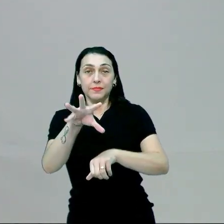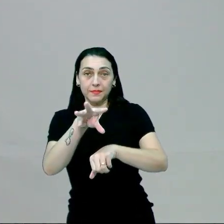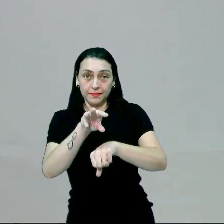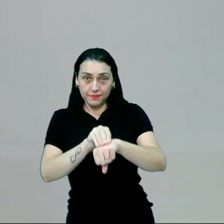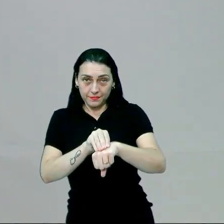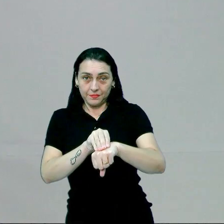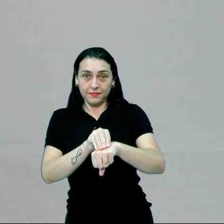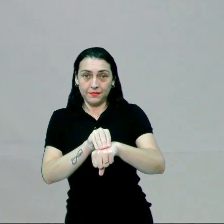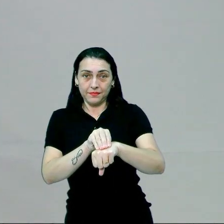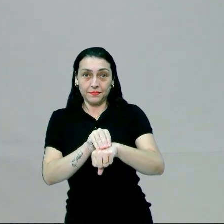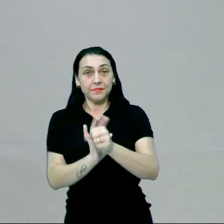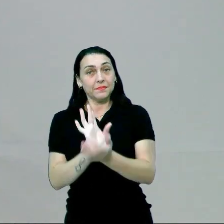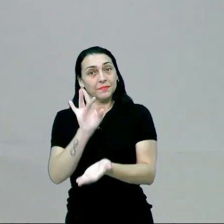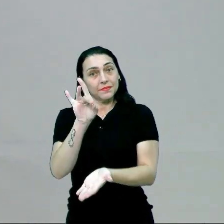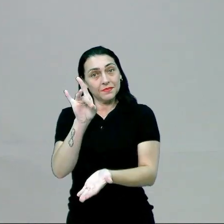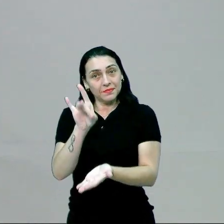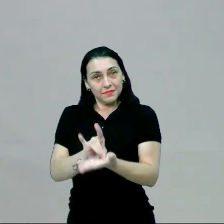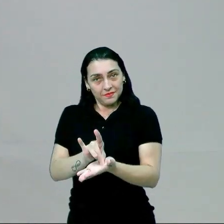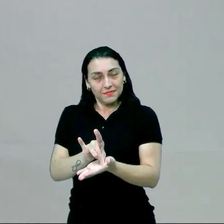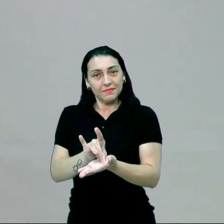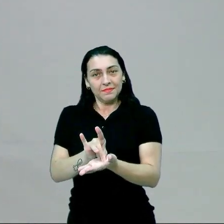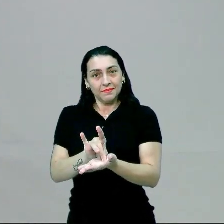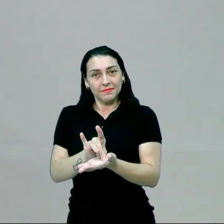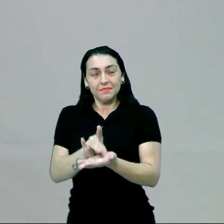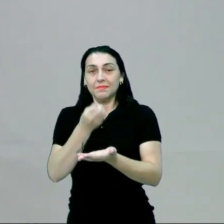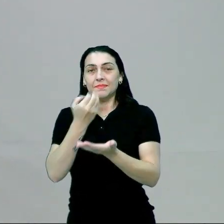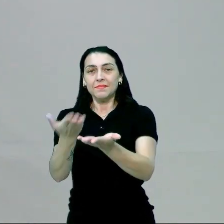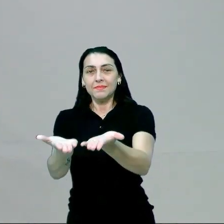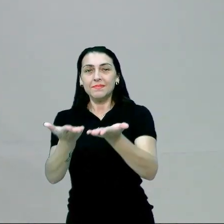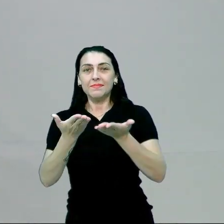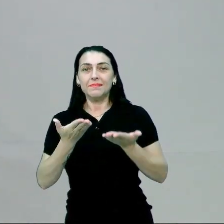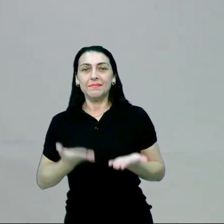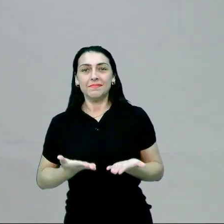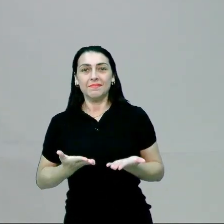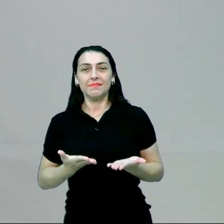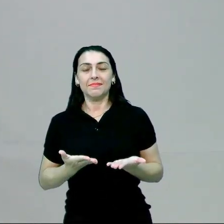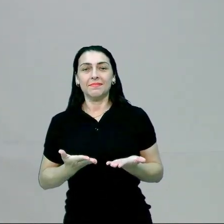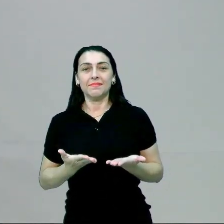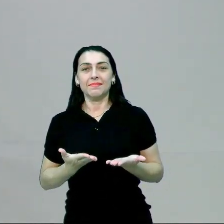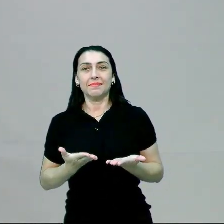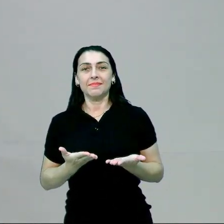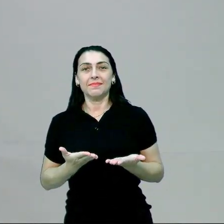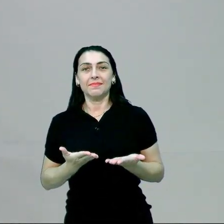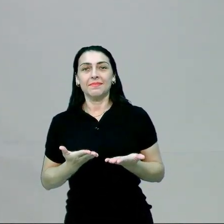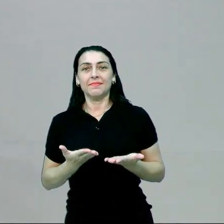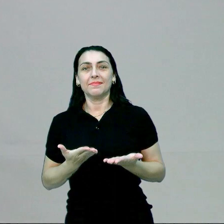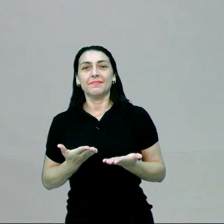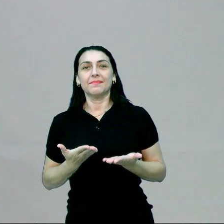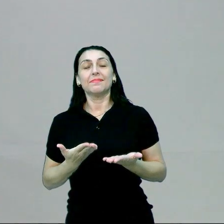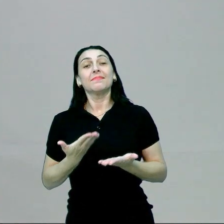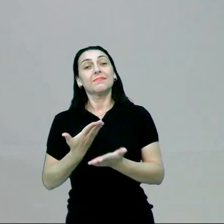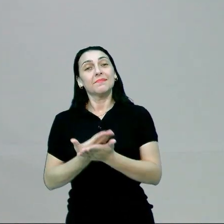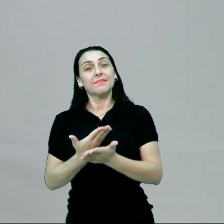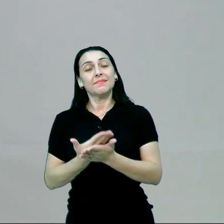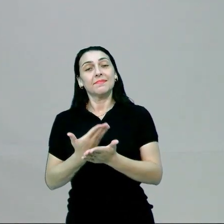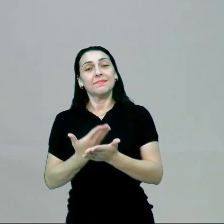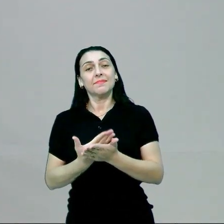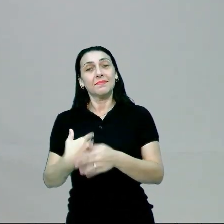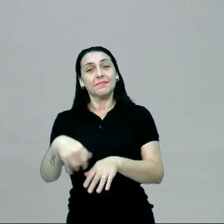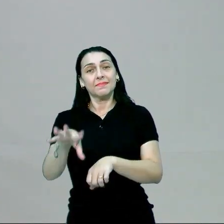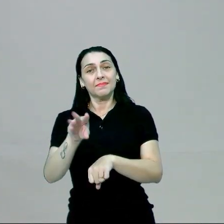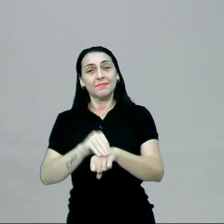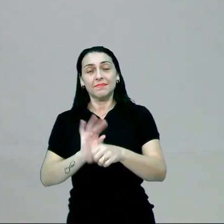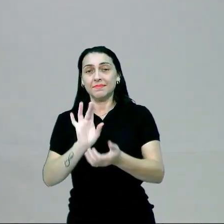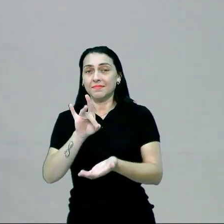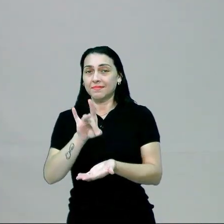Conhecimento e verdade. Bem-vindas e bem-vindos a mais uma aula sobre o